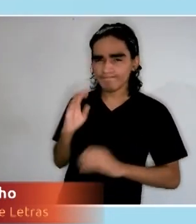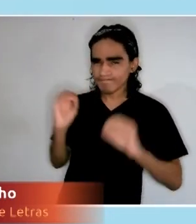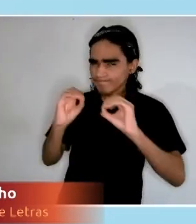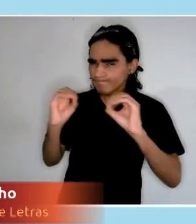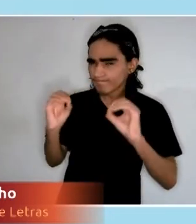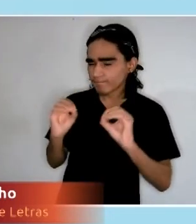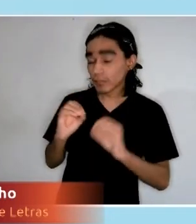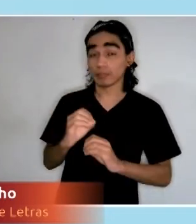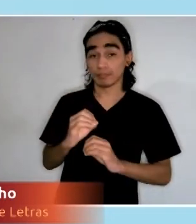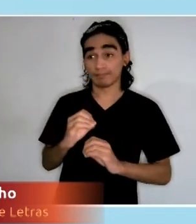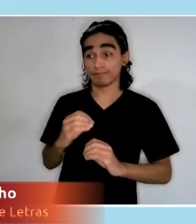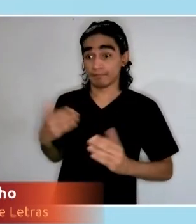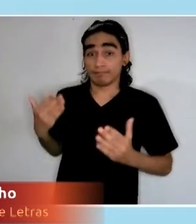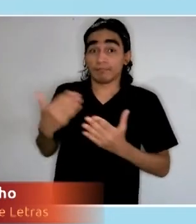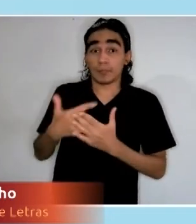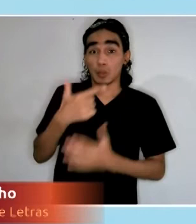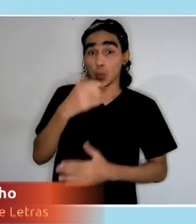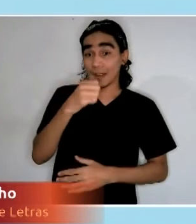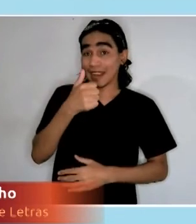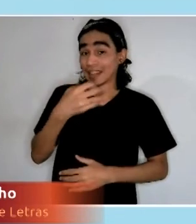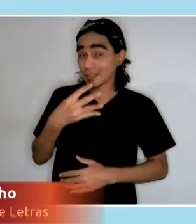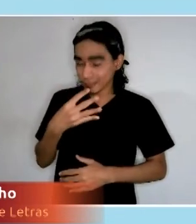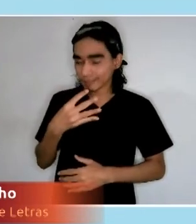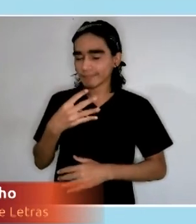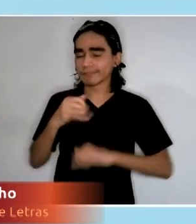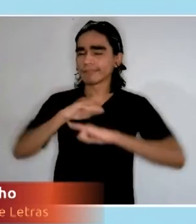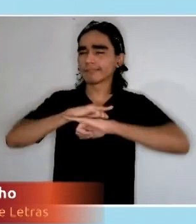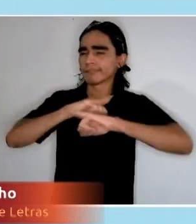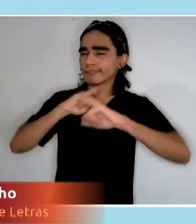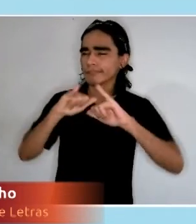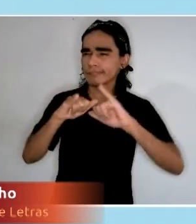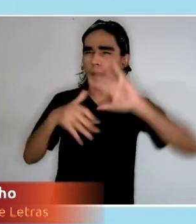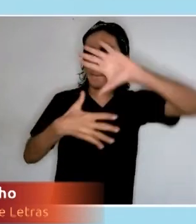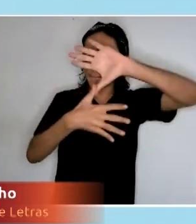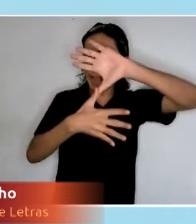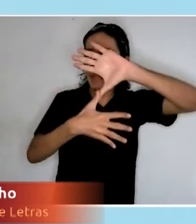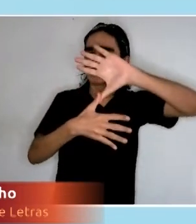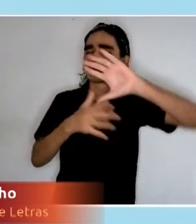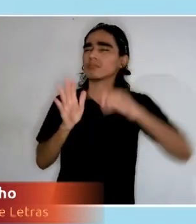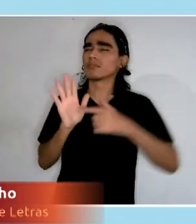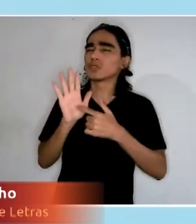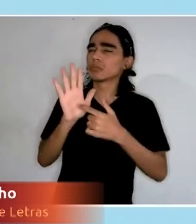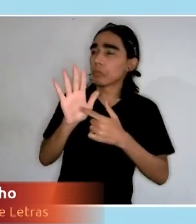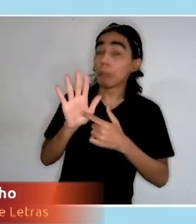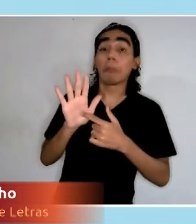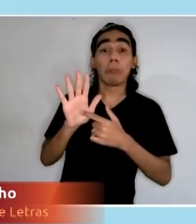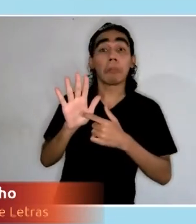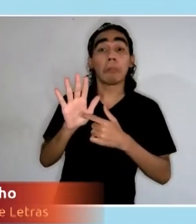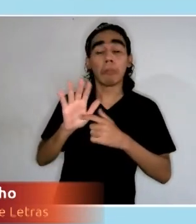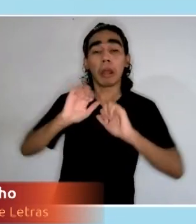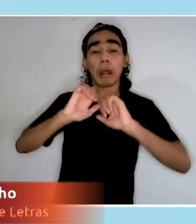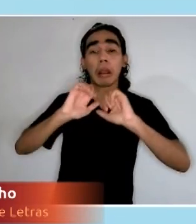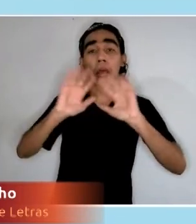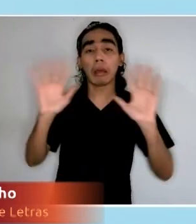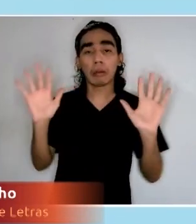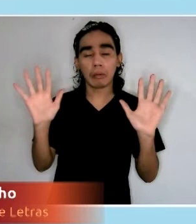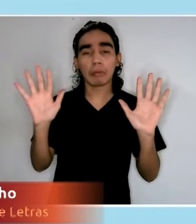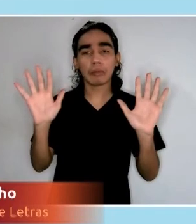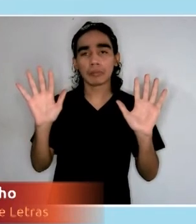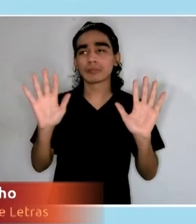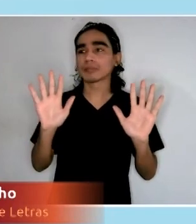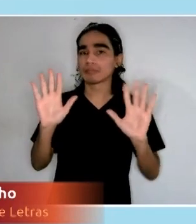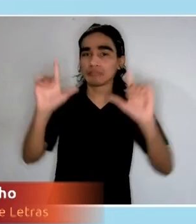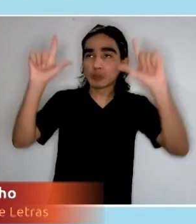ano de 2014, o Brasil foi divulgado o mapa da fome, e o Brasil ficou clarinho novamente, e não tinha mais, ou seja, a fome